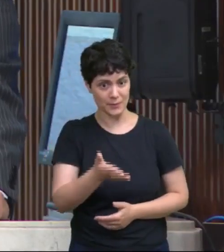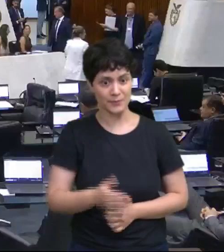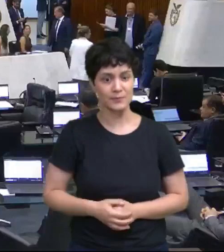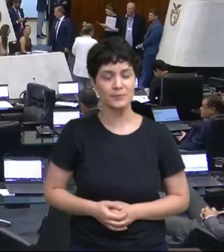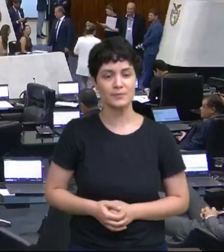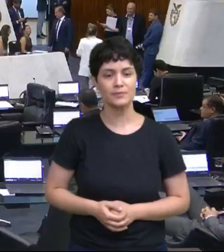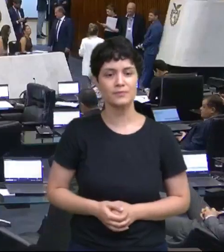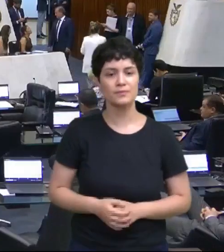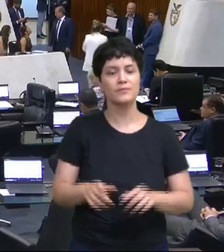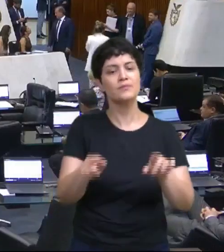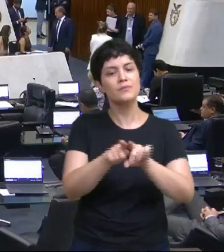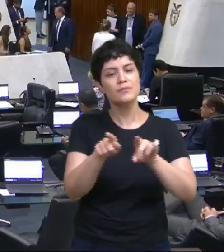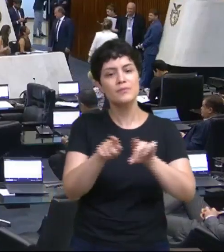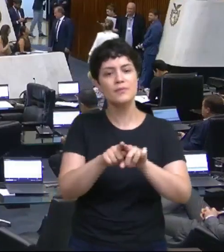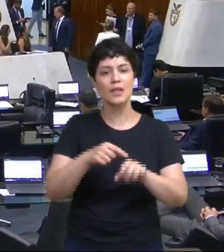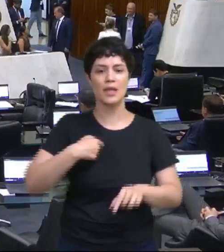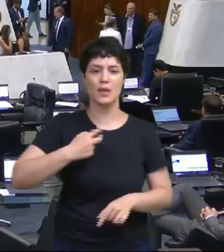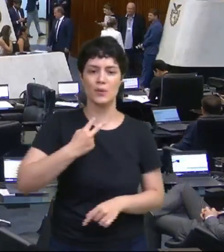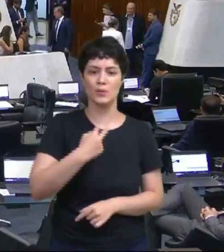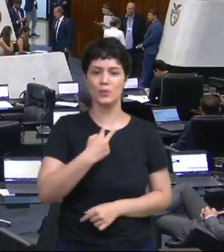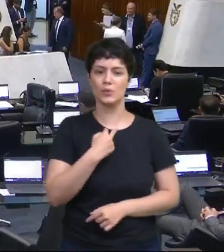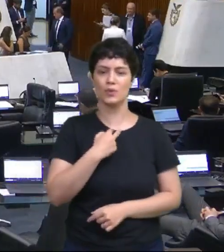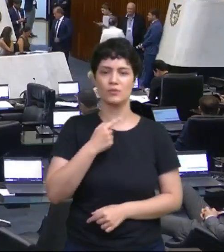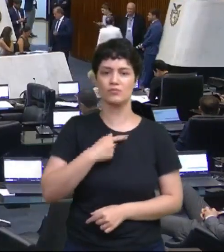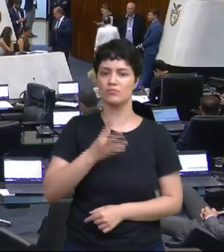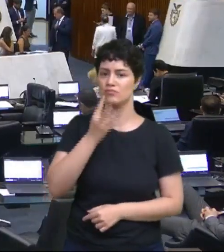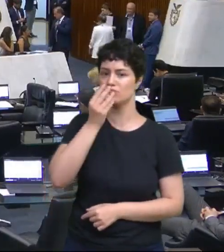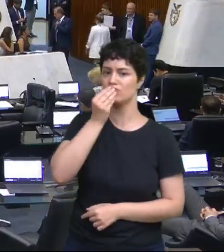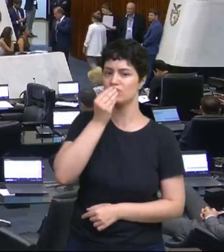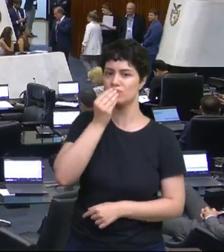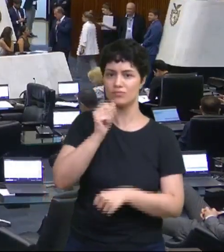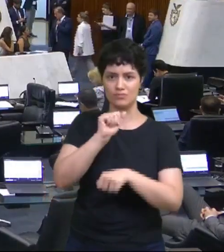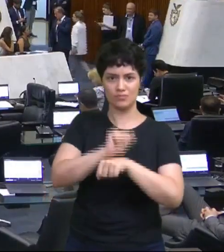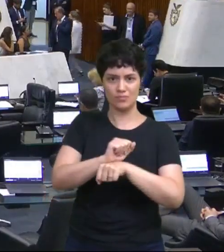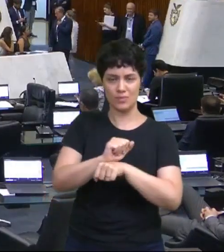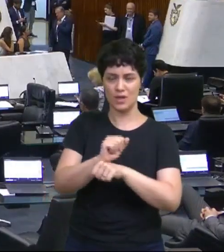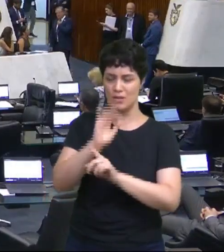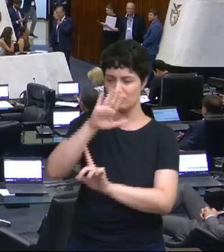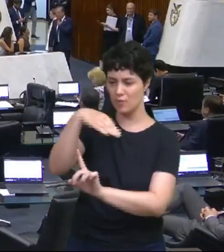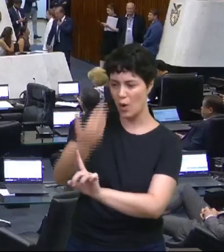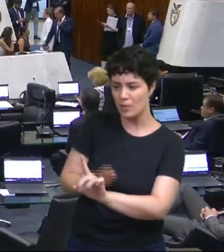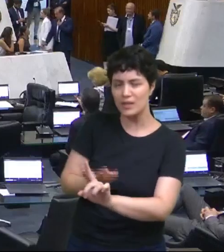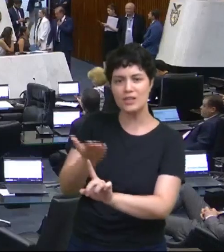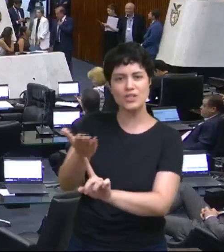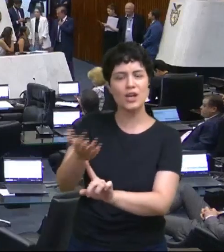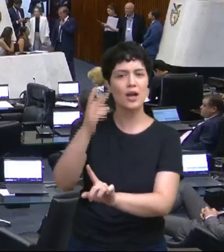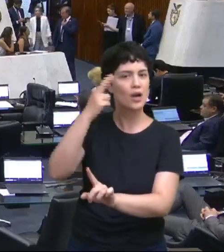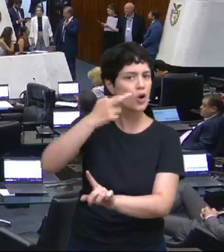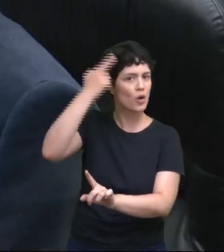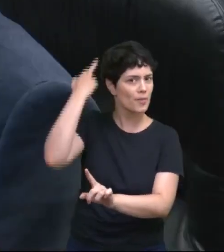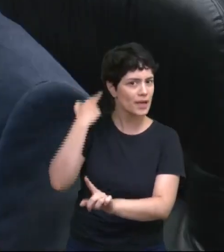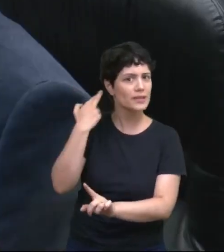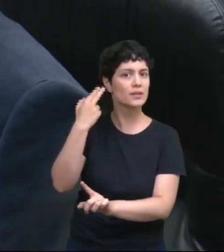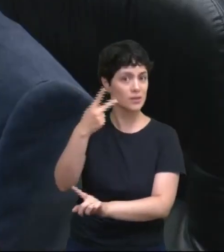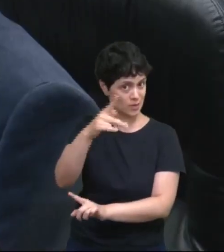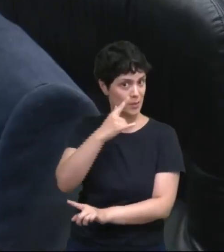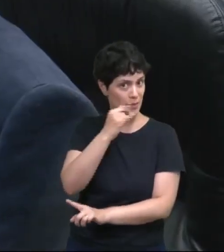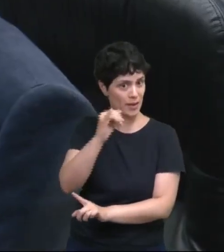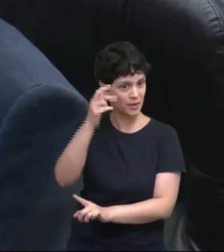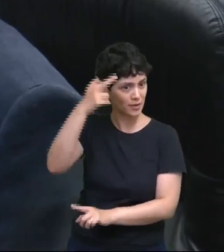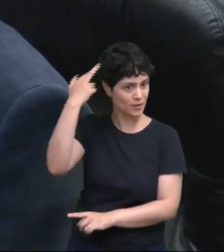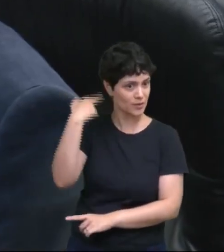Eu também não poderia deixar de homenagear Roberto Requião, seu pai, porque